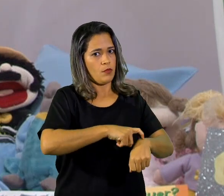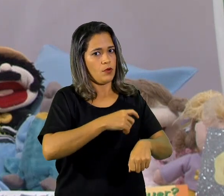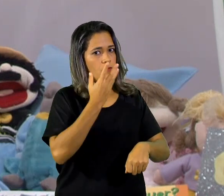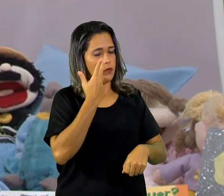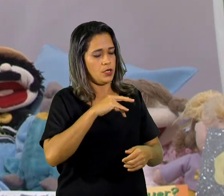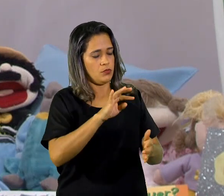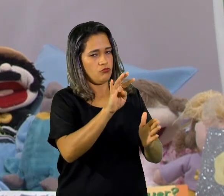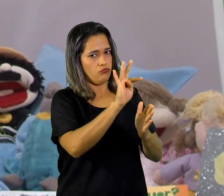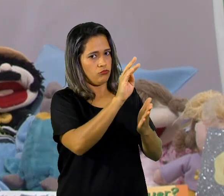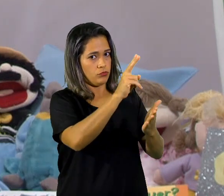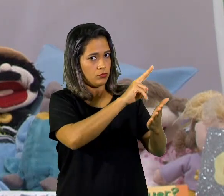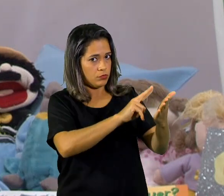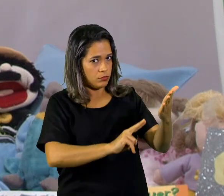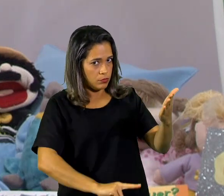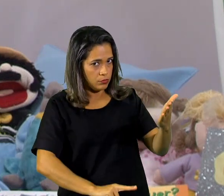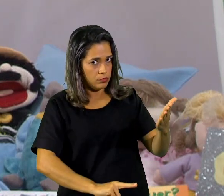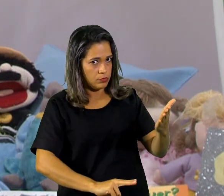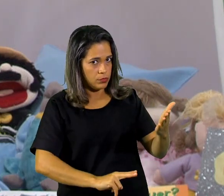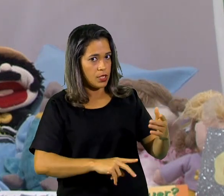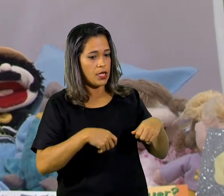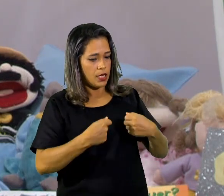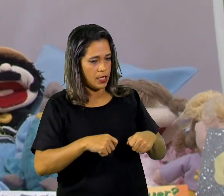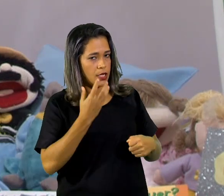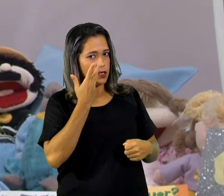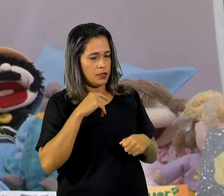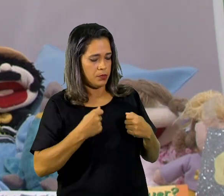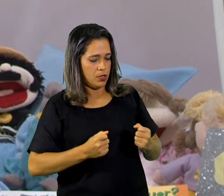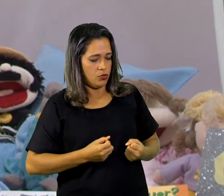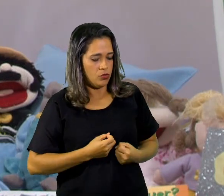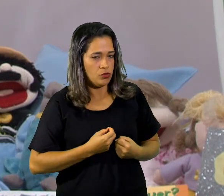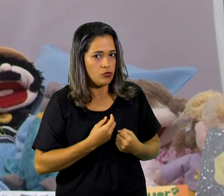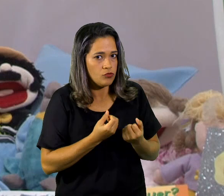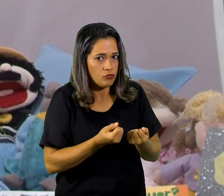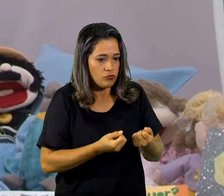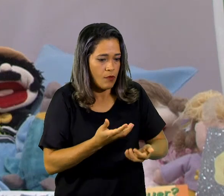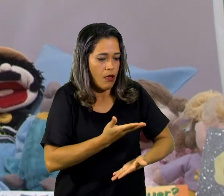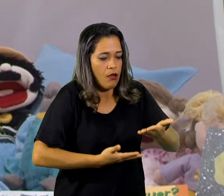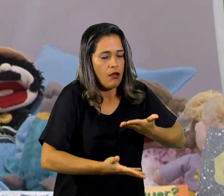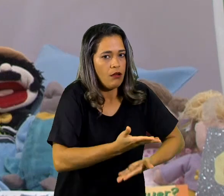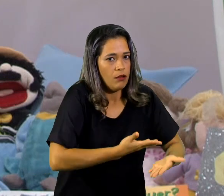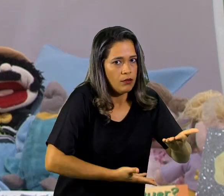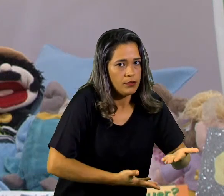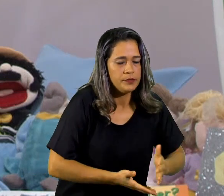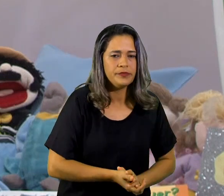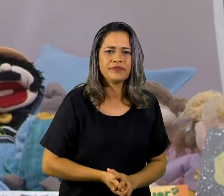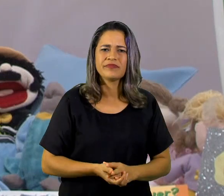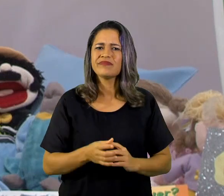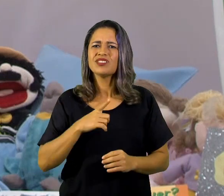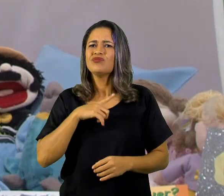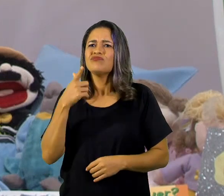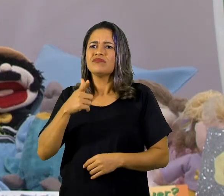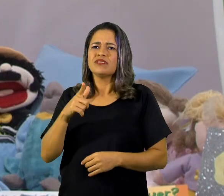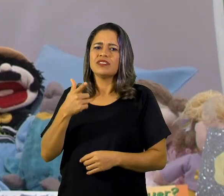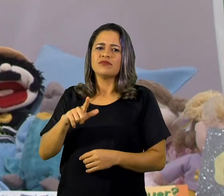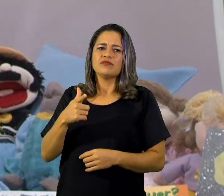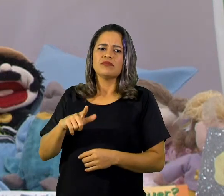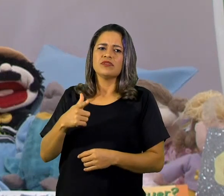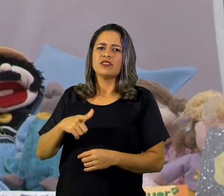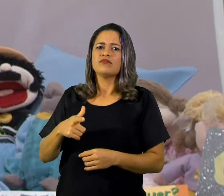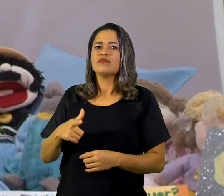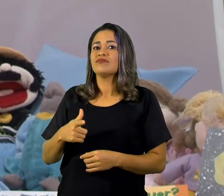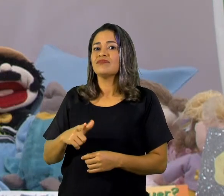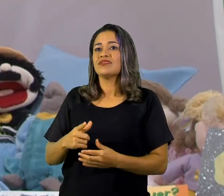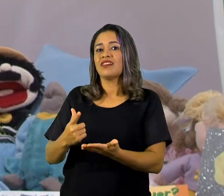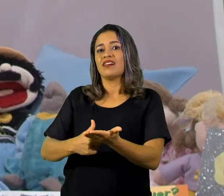criança possa se envolver. Então, eu não tenho livros na minha casa, não tenho um acervo na minha casa. O que eu posso